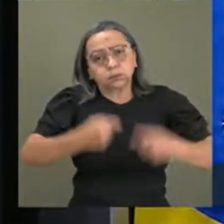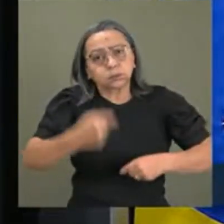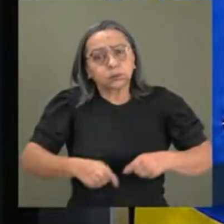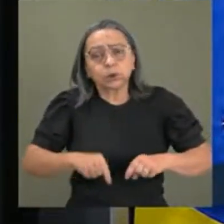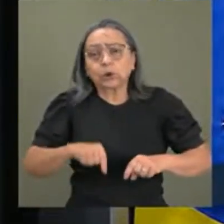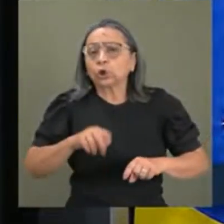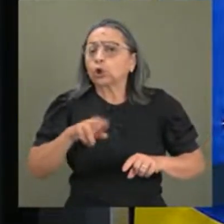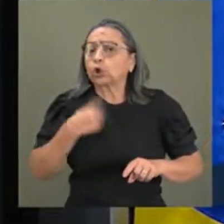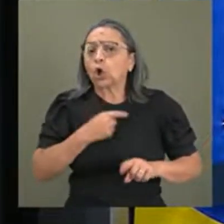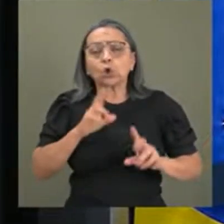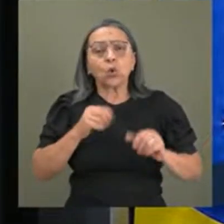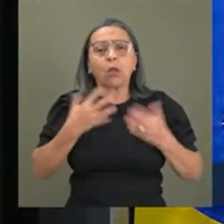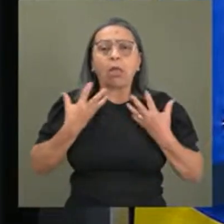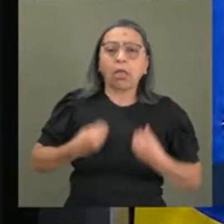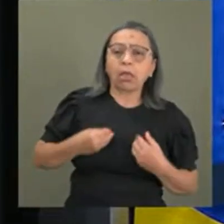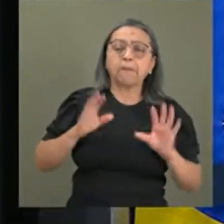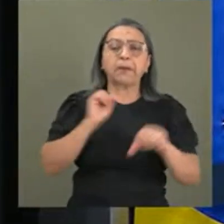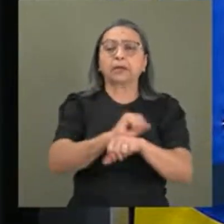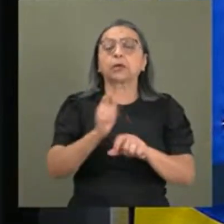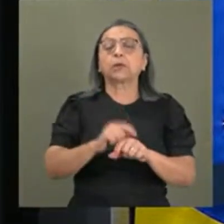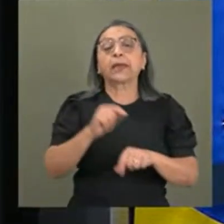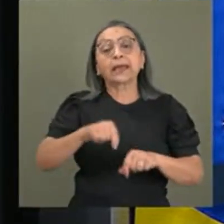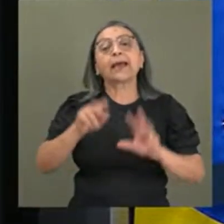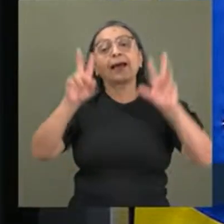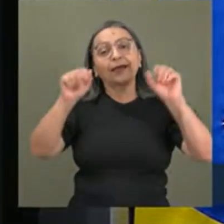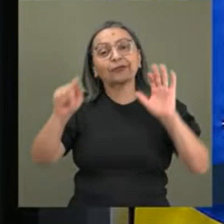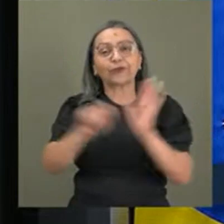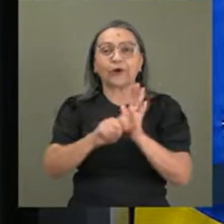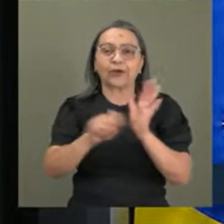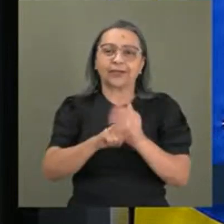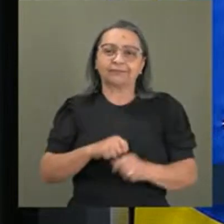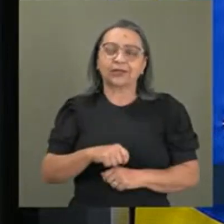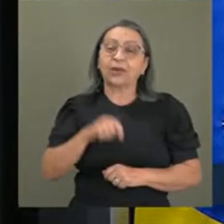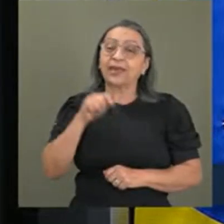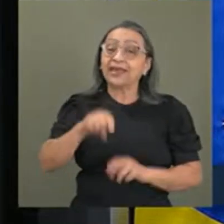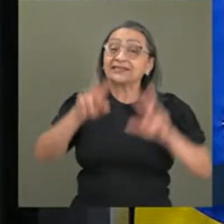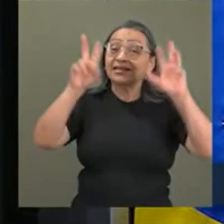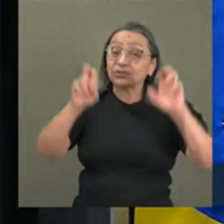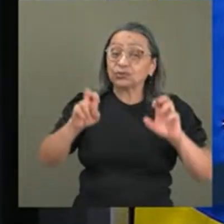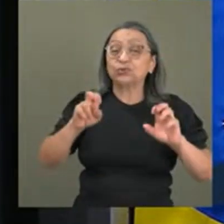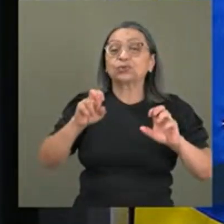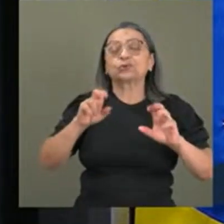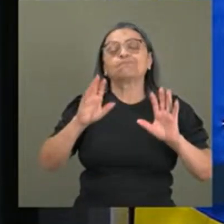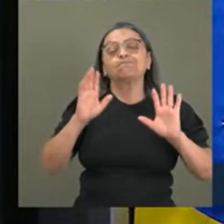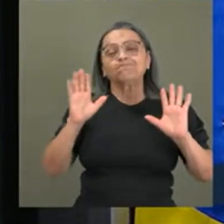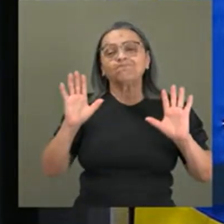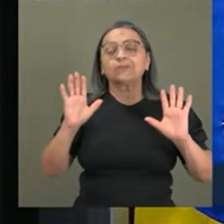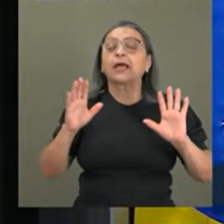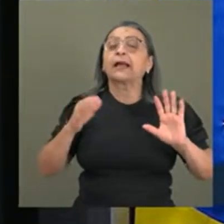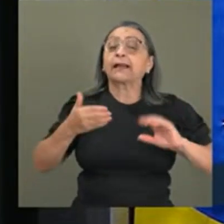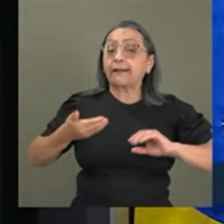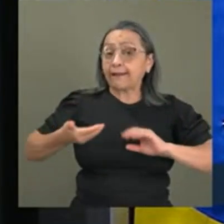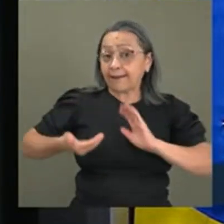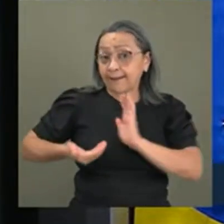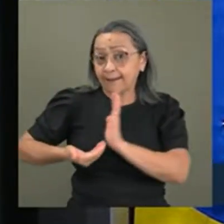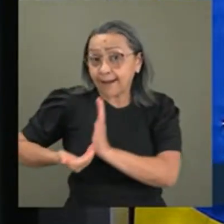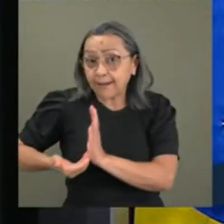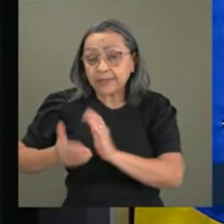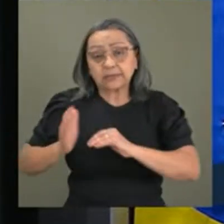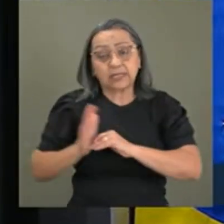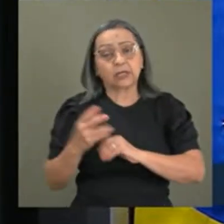assunto que mobiliza tanto a Câmara como o Senado Federal.